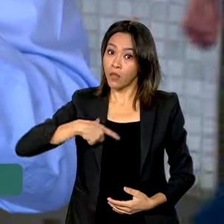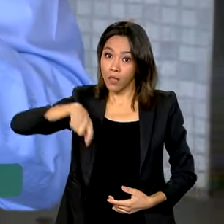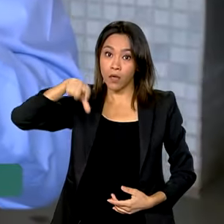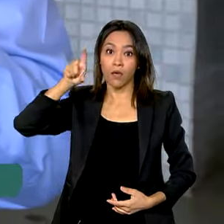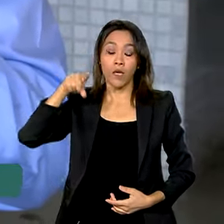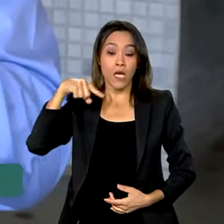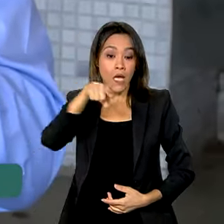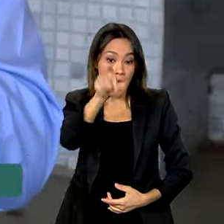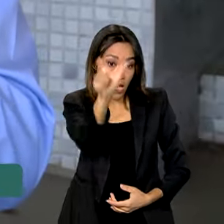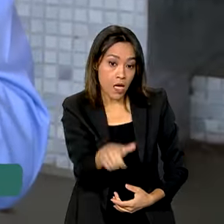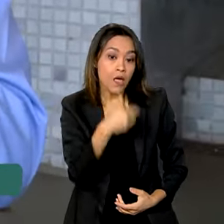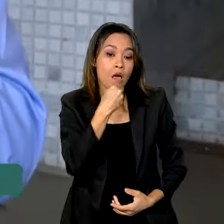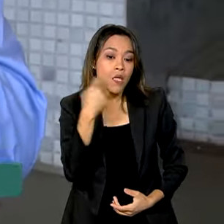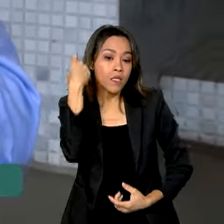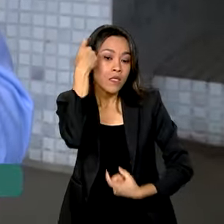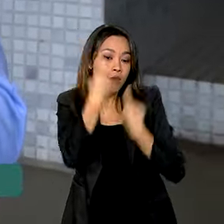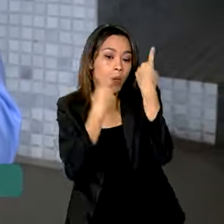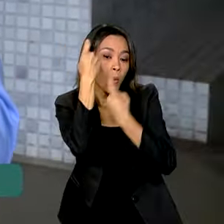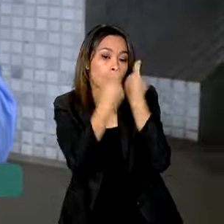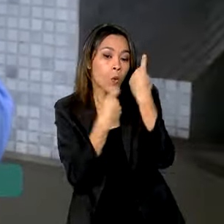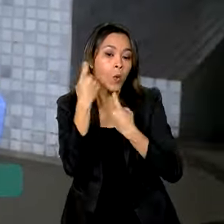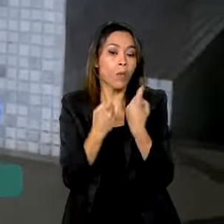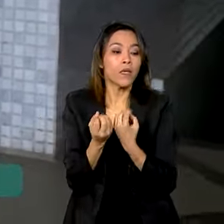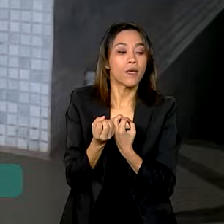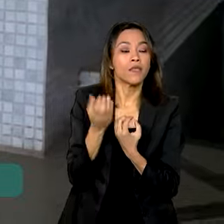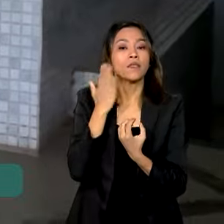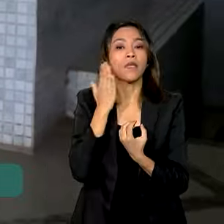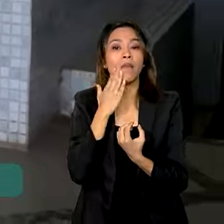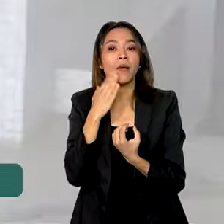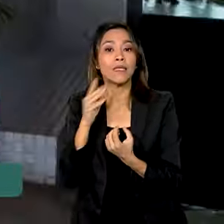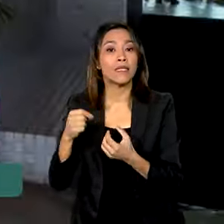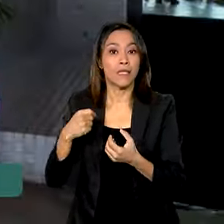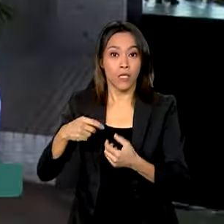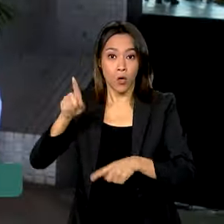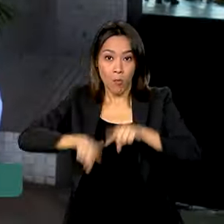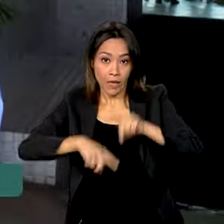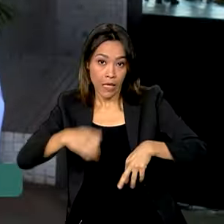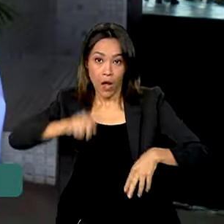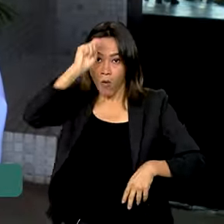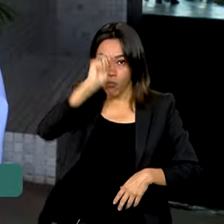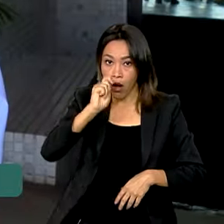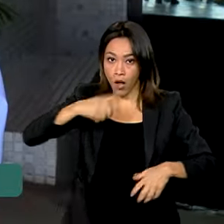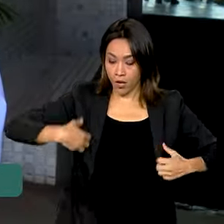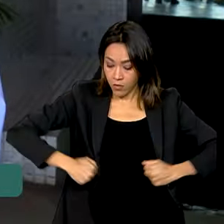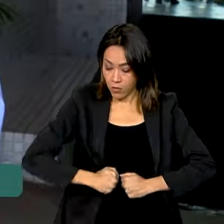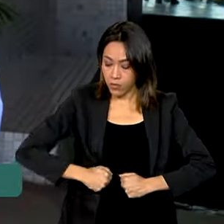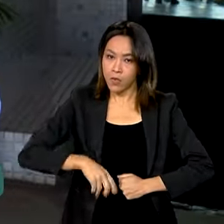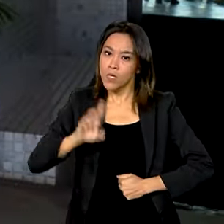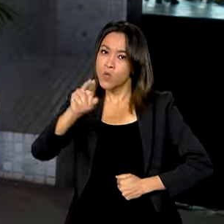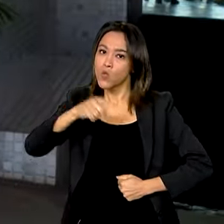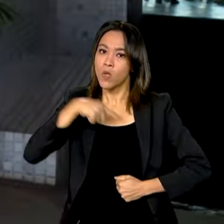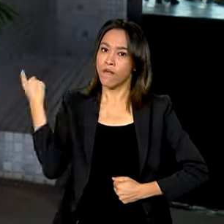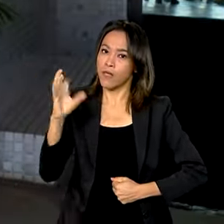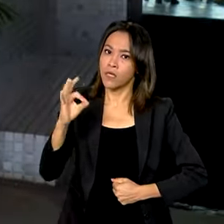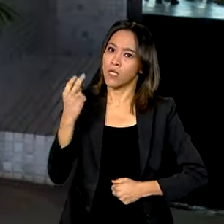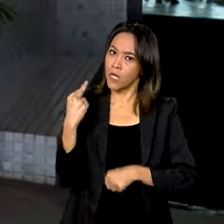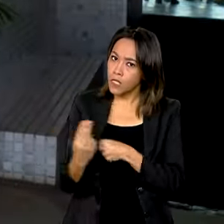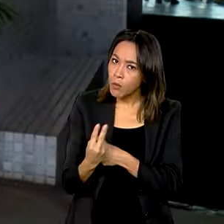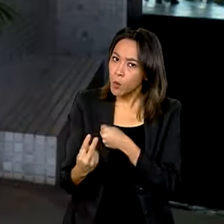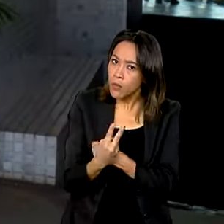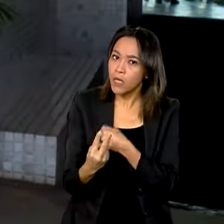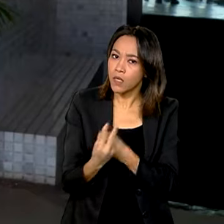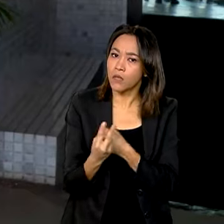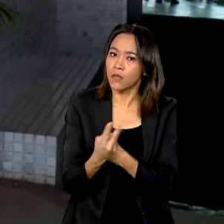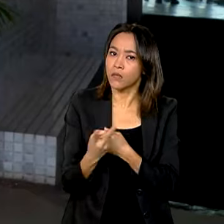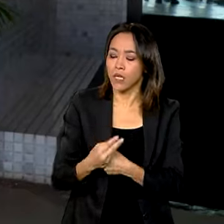tem preocupação em atualizar os equipamentos coletivos. Tem que ter sempre essa preocupação de manutenção e